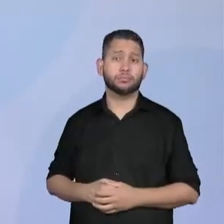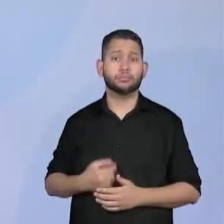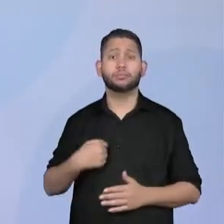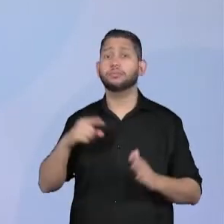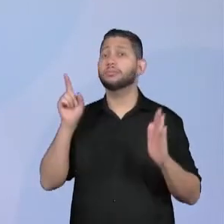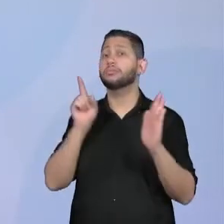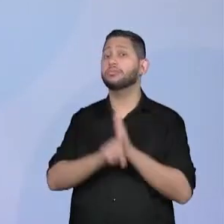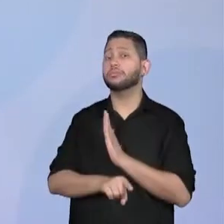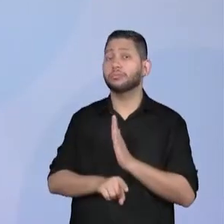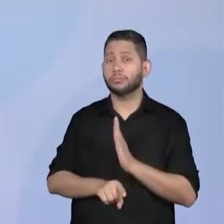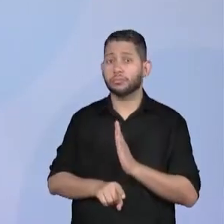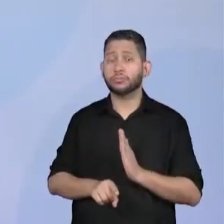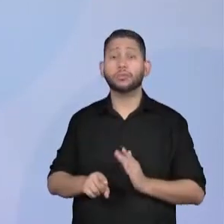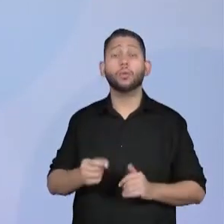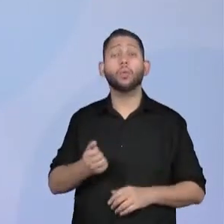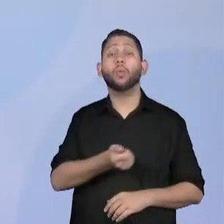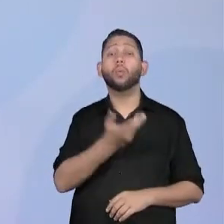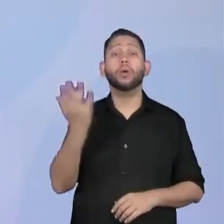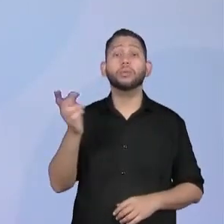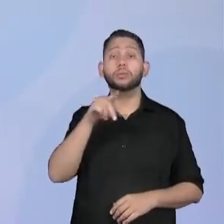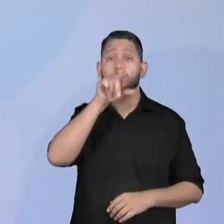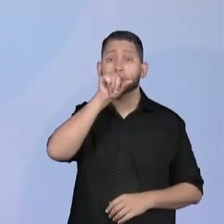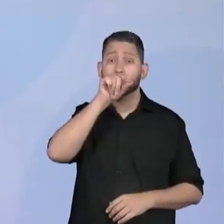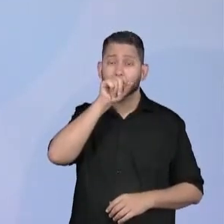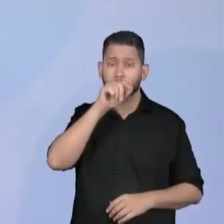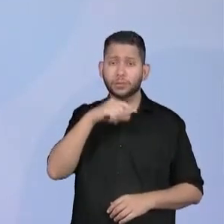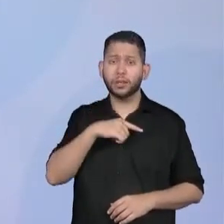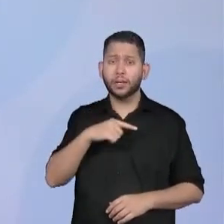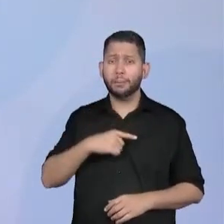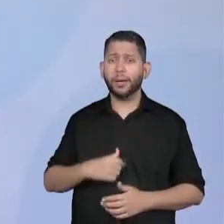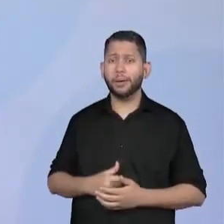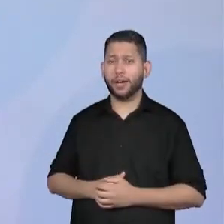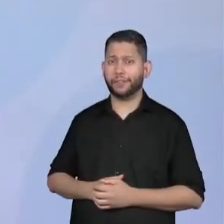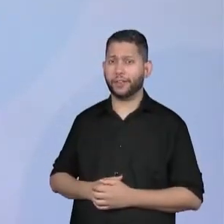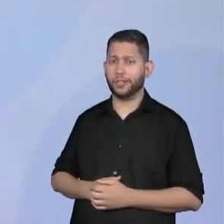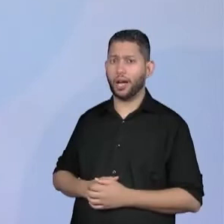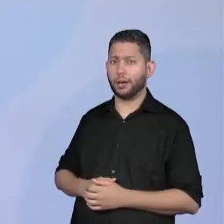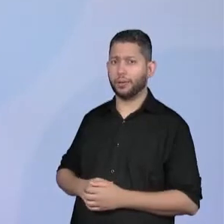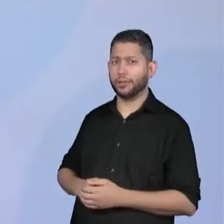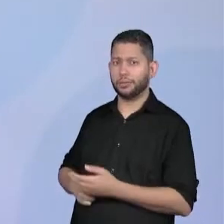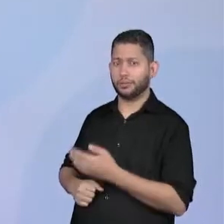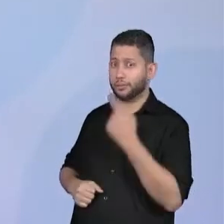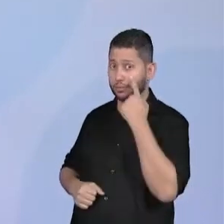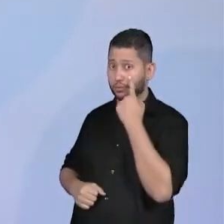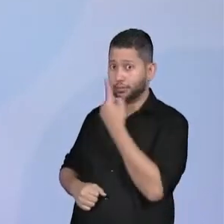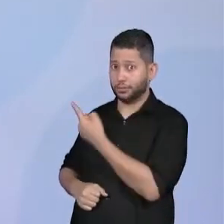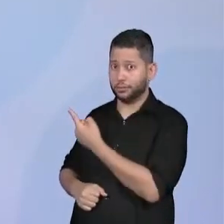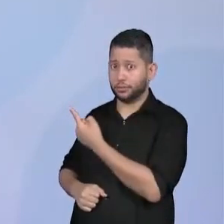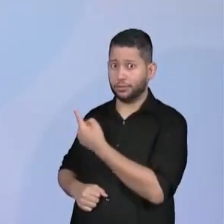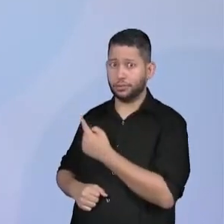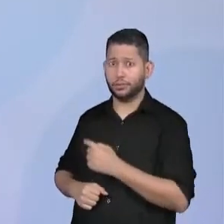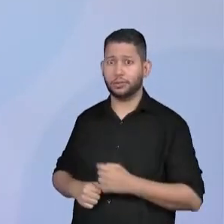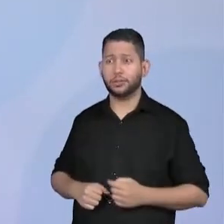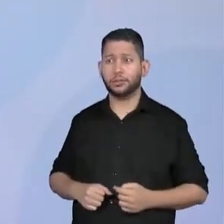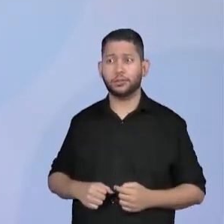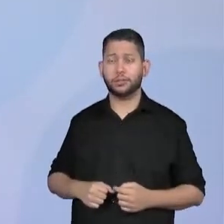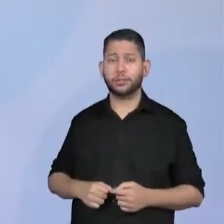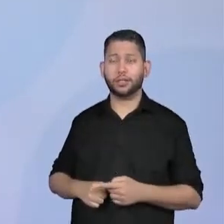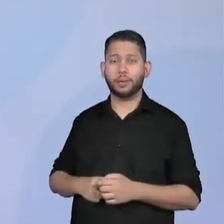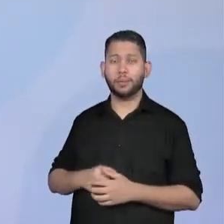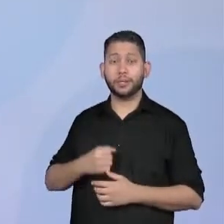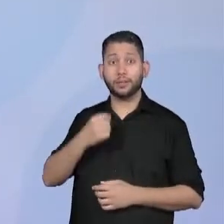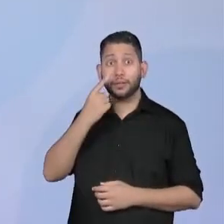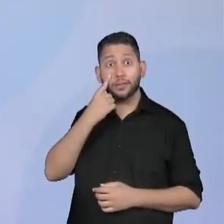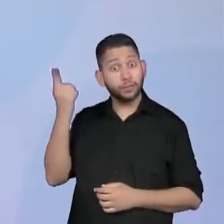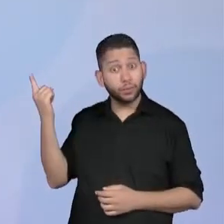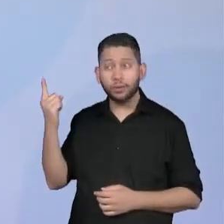birds are there in the picture? Quantos tem aqui? Ah, legal, a Nina Maria já respondeu aqui pra gente. 10.